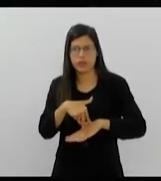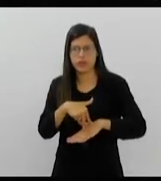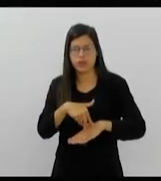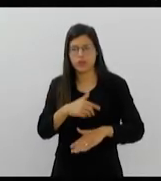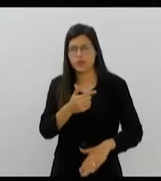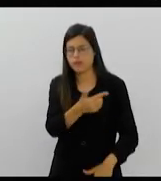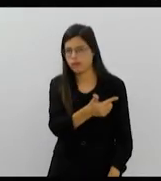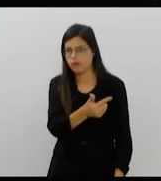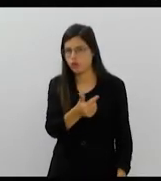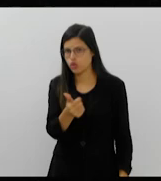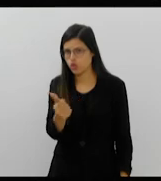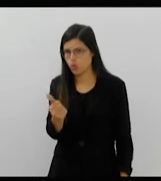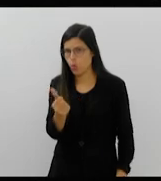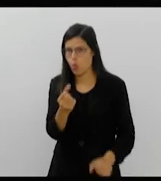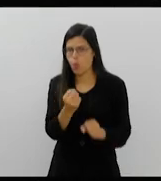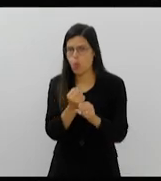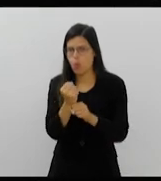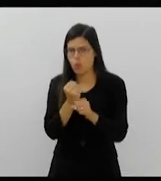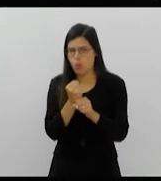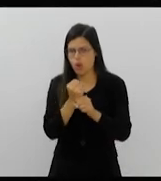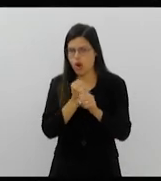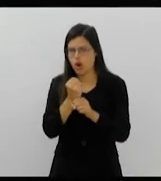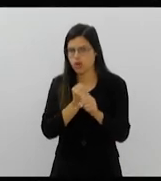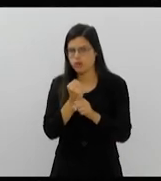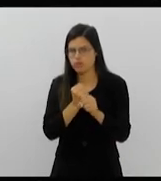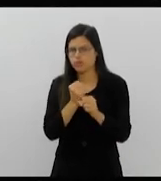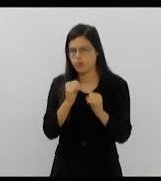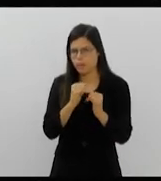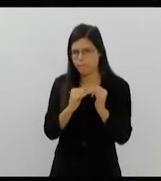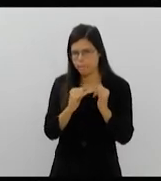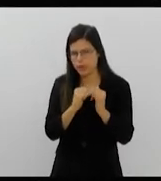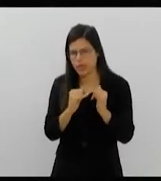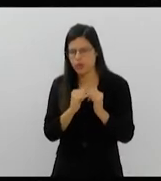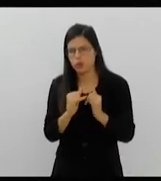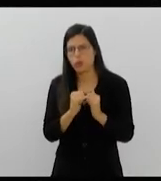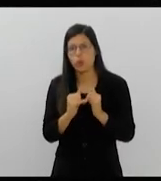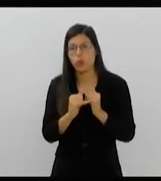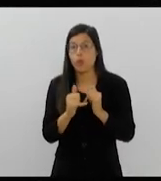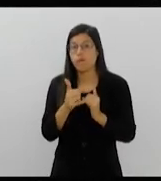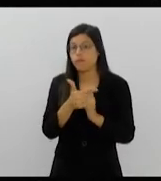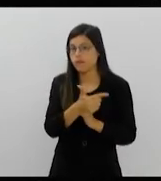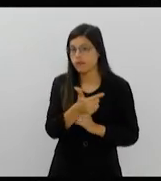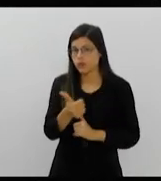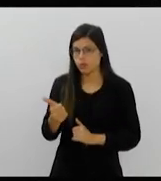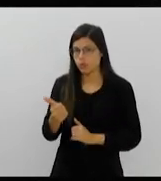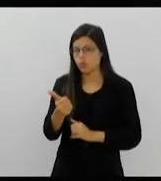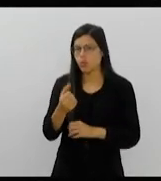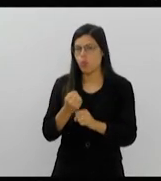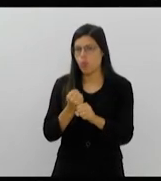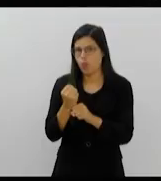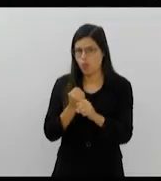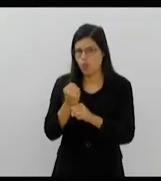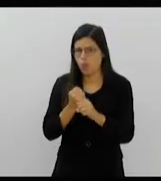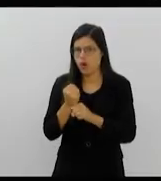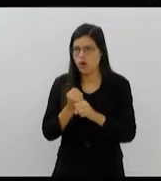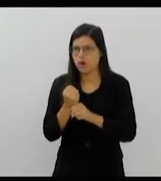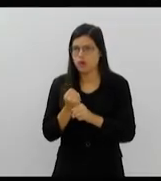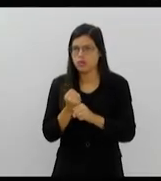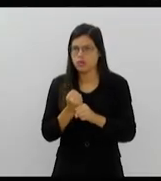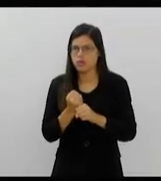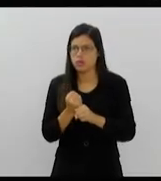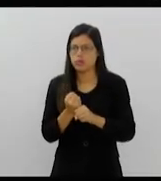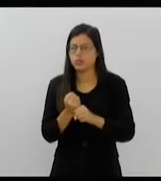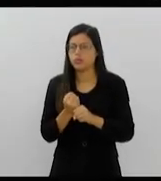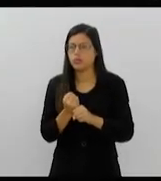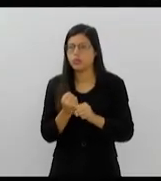21 anos e meio. Então, durante 21 anos, eu emendo no